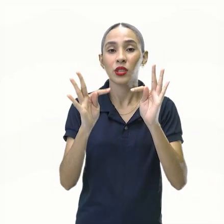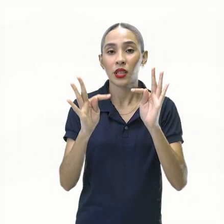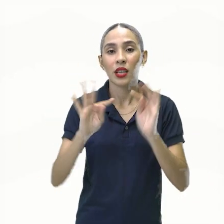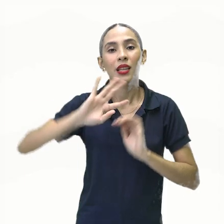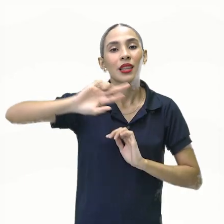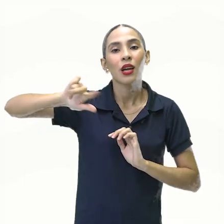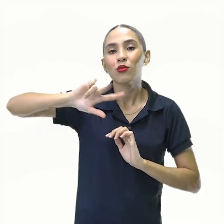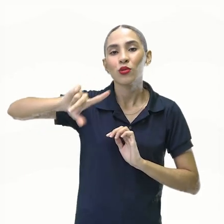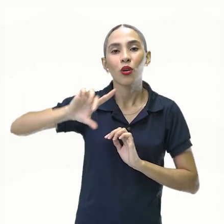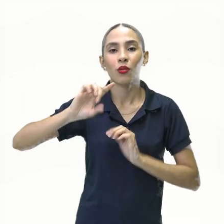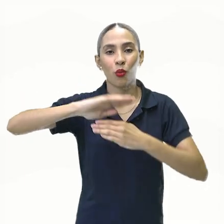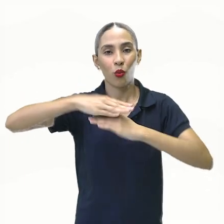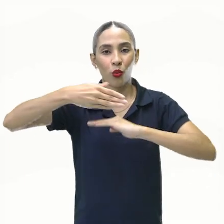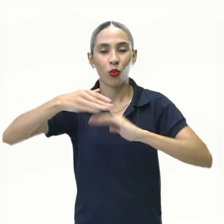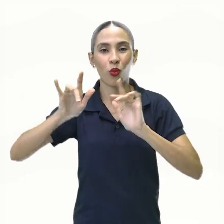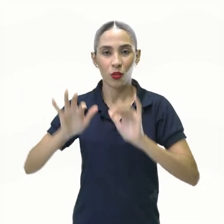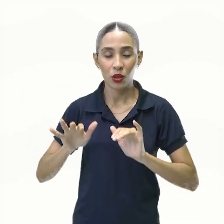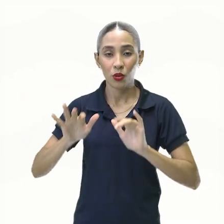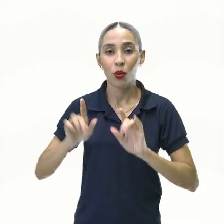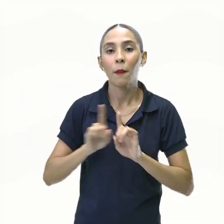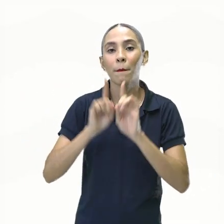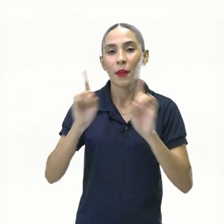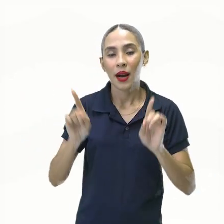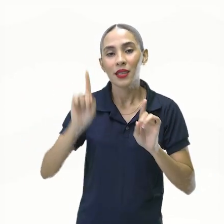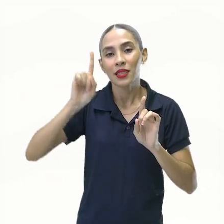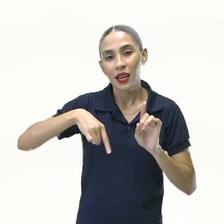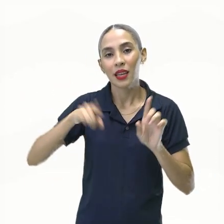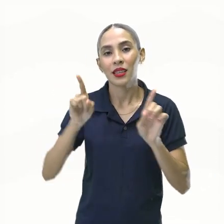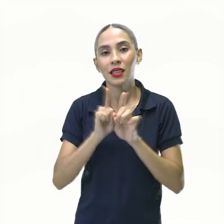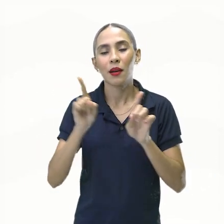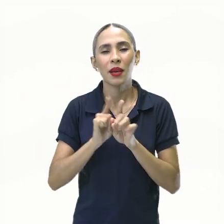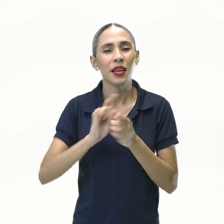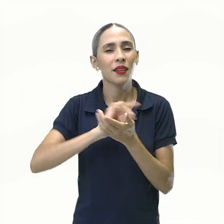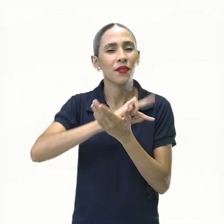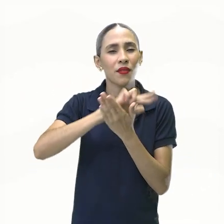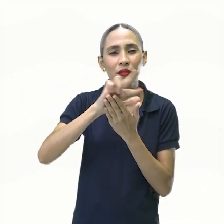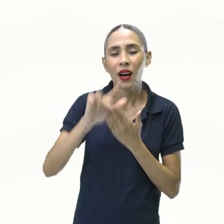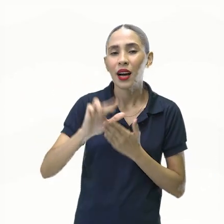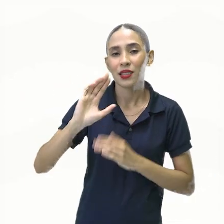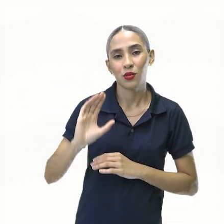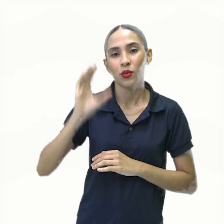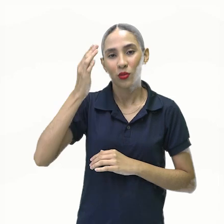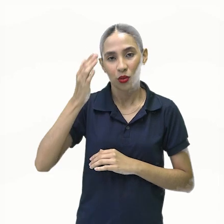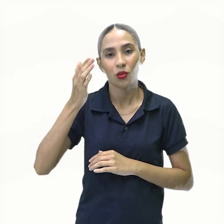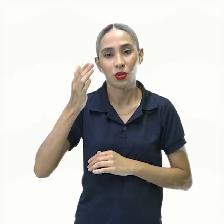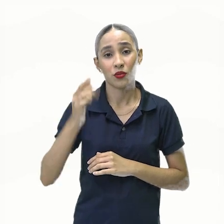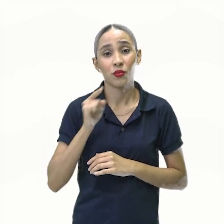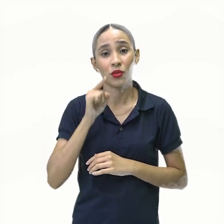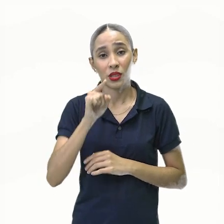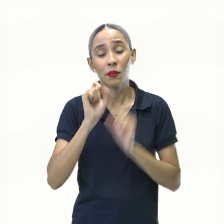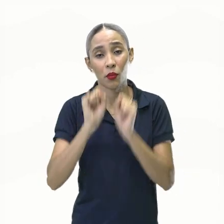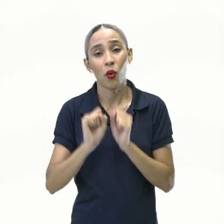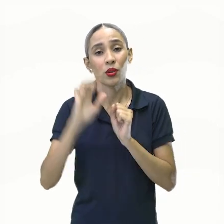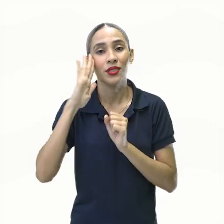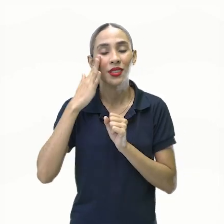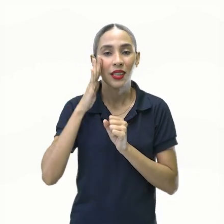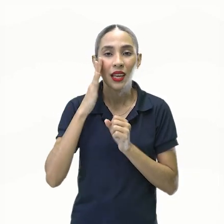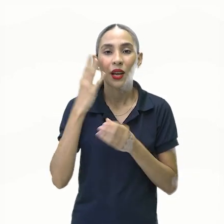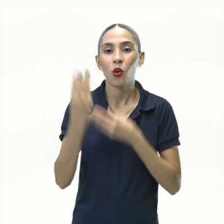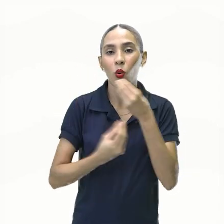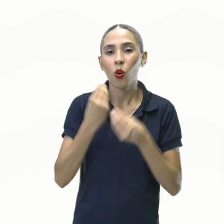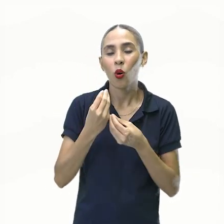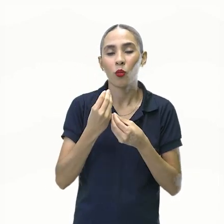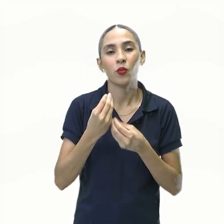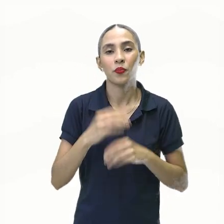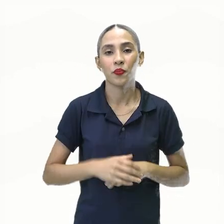é somente os computadores, mas sim é um amaranhado de várias situações que você pode entender